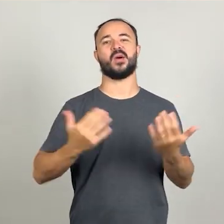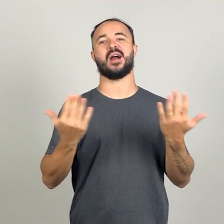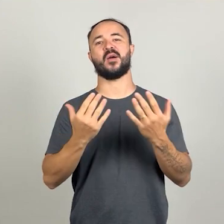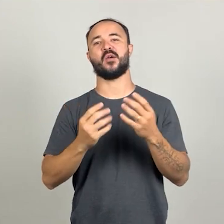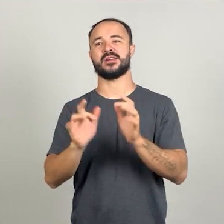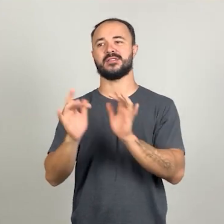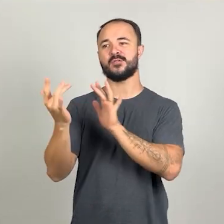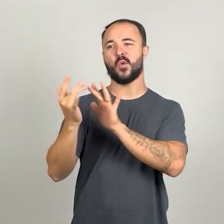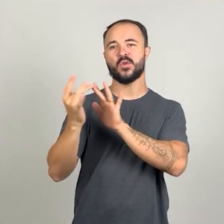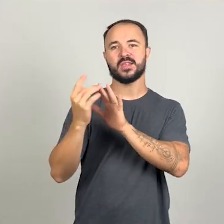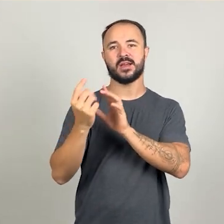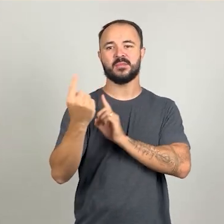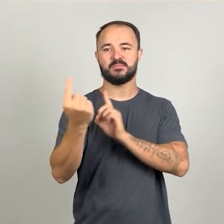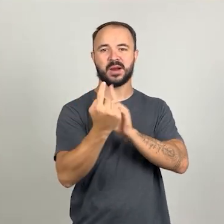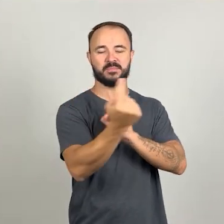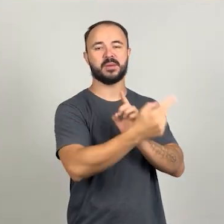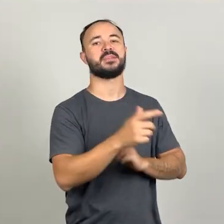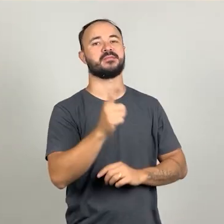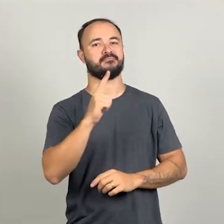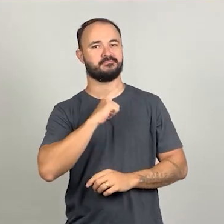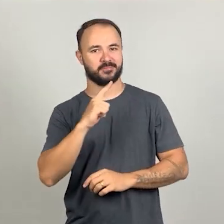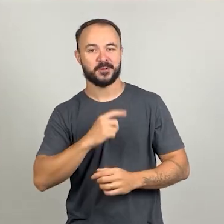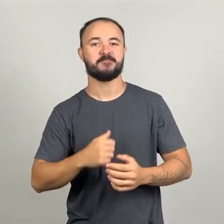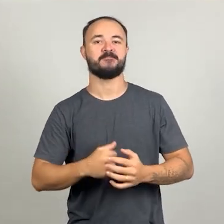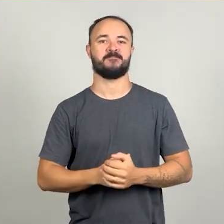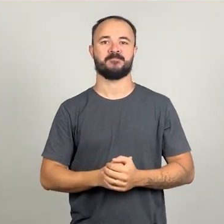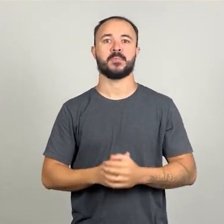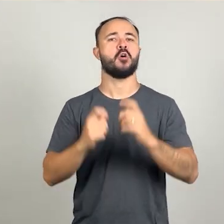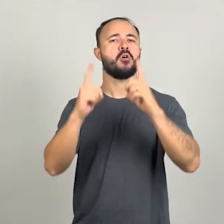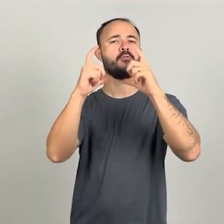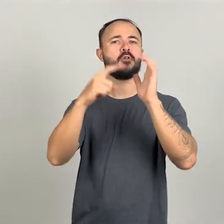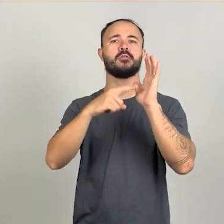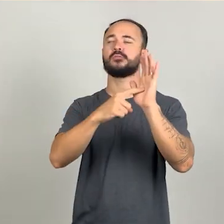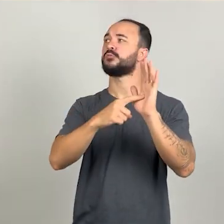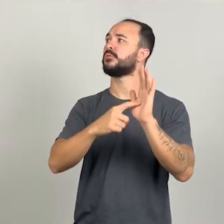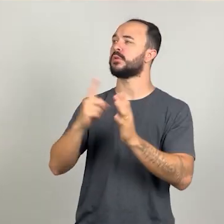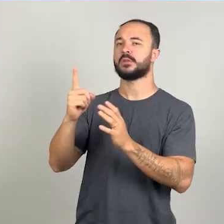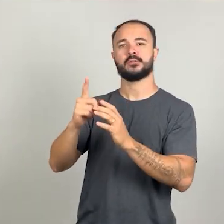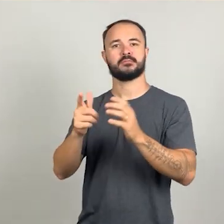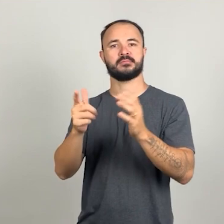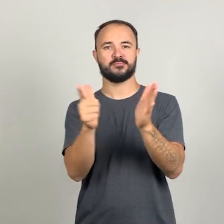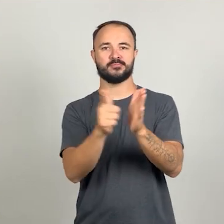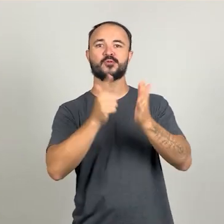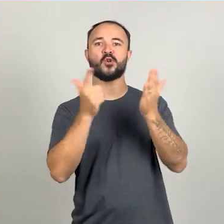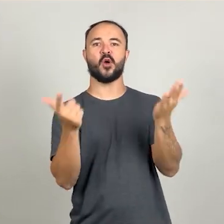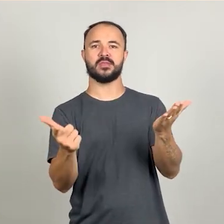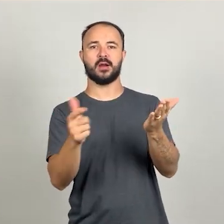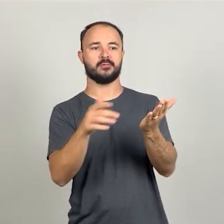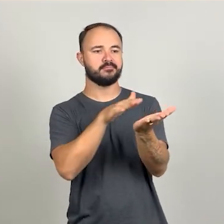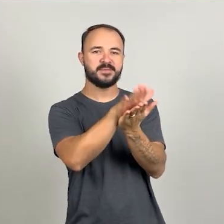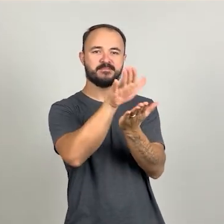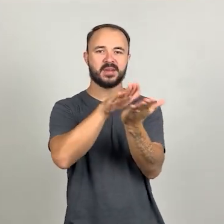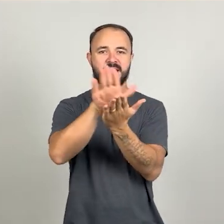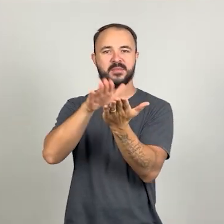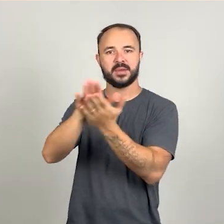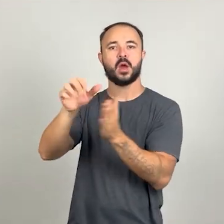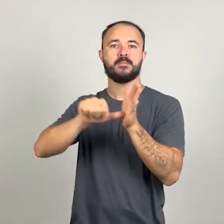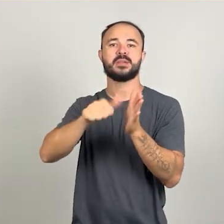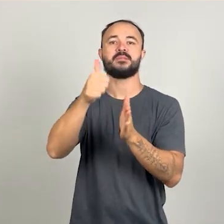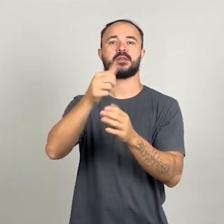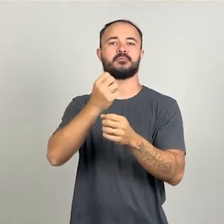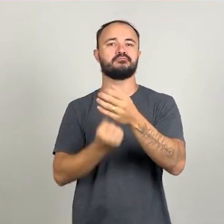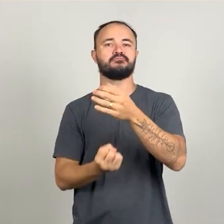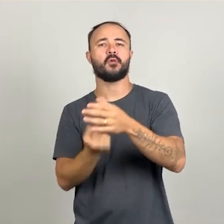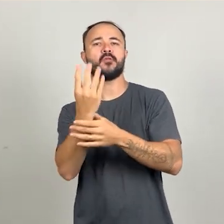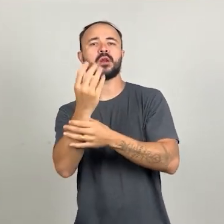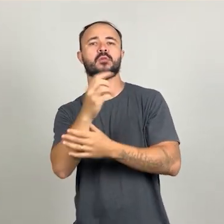Aqui a gente tem uma imagem do primeiro jornal impresso da nossa cidade, que foi o Jornal Progresso, que foi fundado em 3